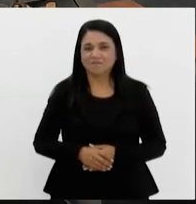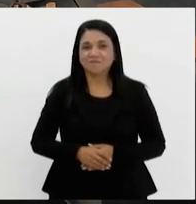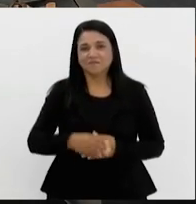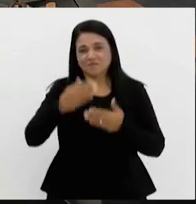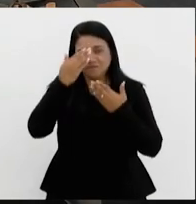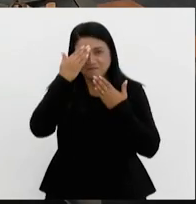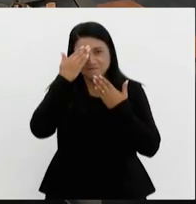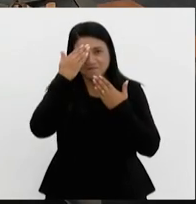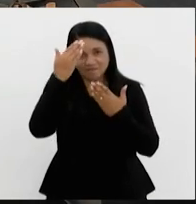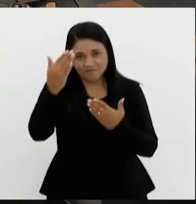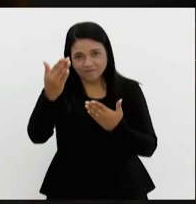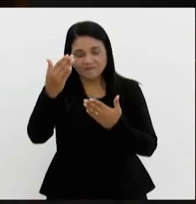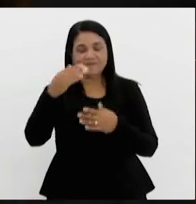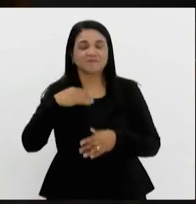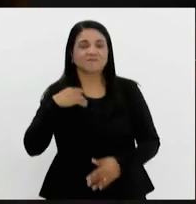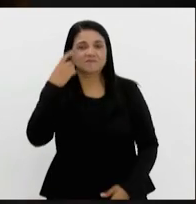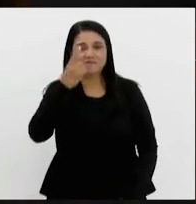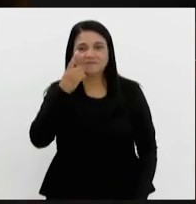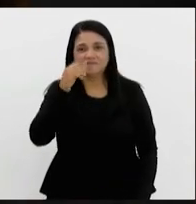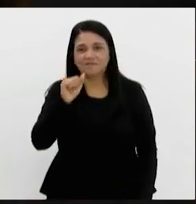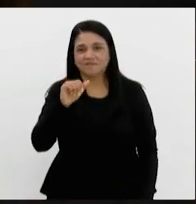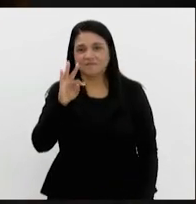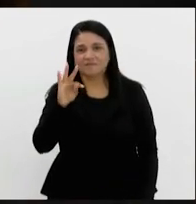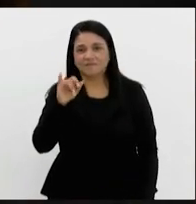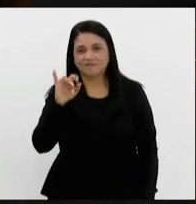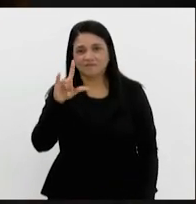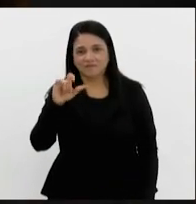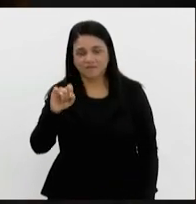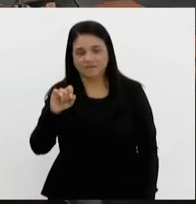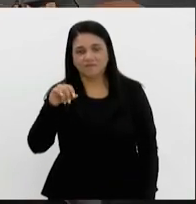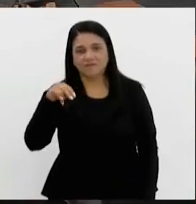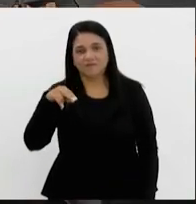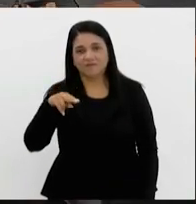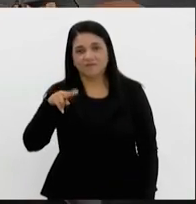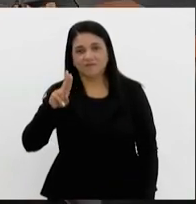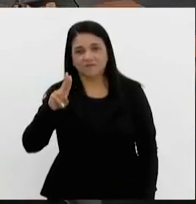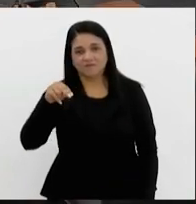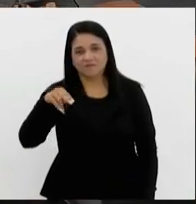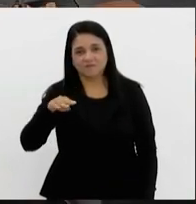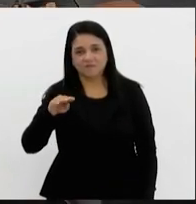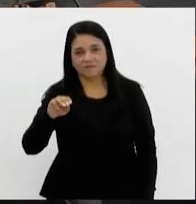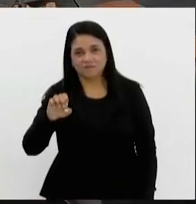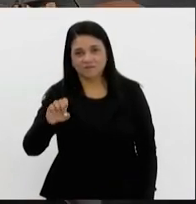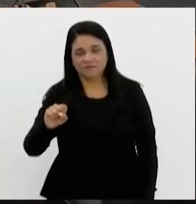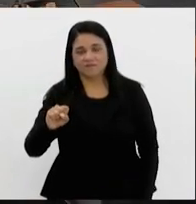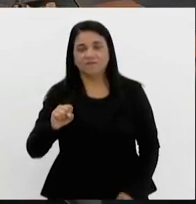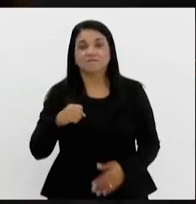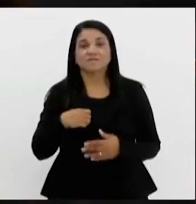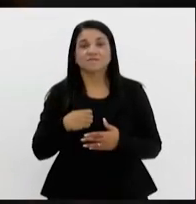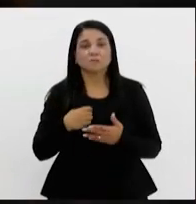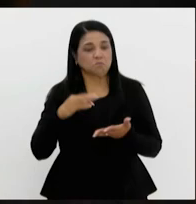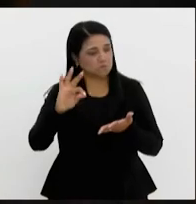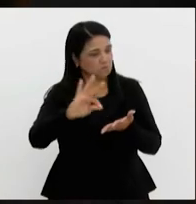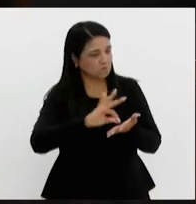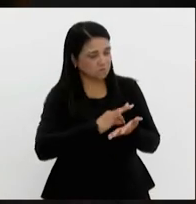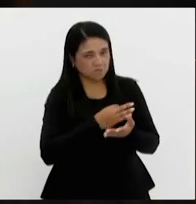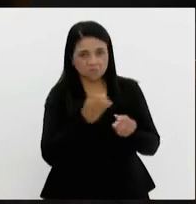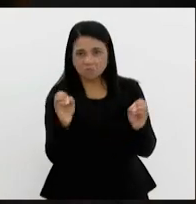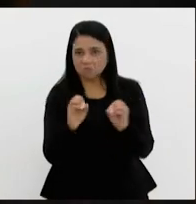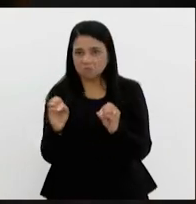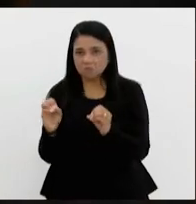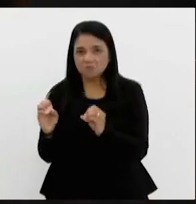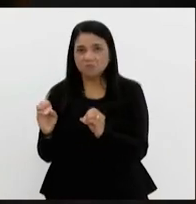Obrigado, deputado Átila Nunes. Não, calma aí. Deixa eu ver. Não tem, não. Não havendo mais nenhum